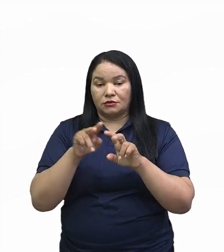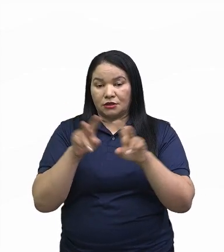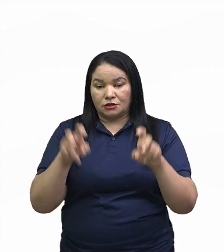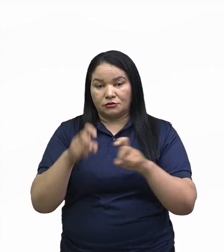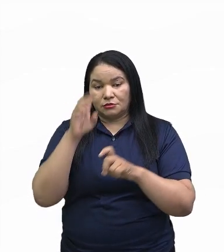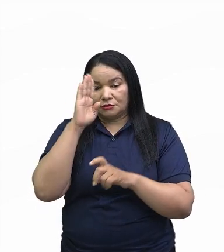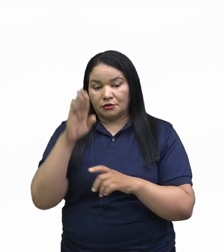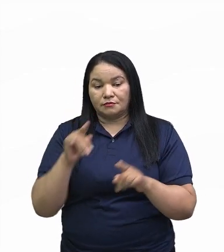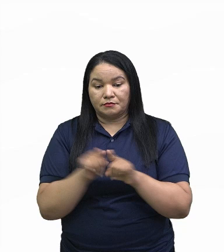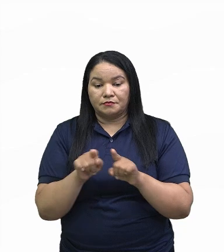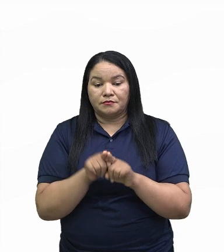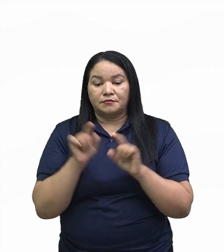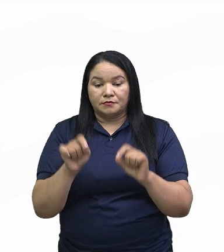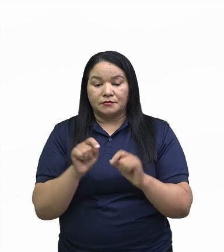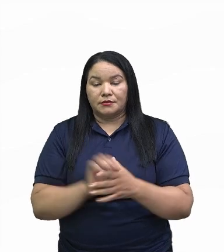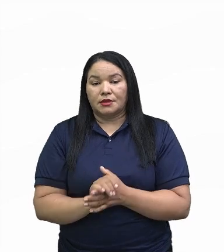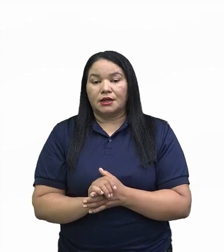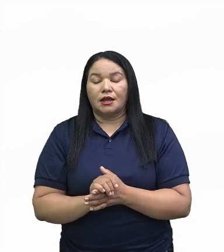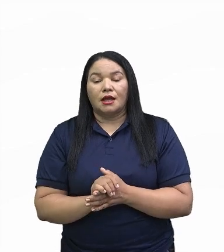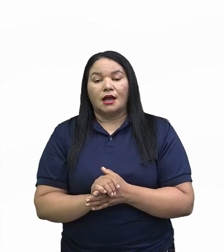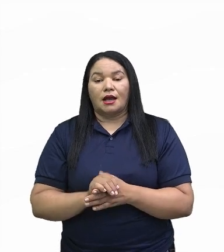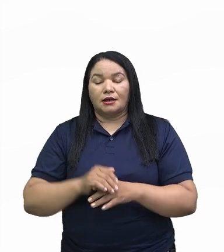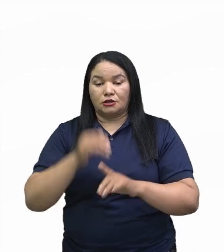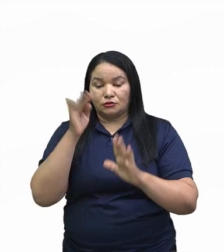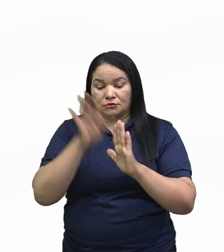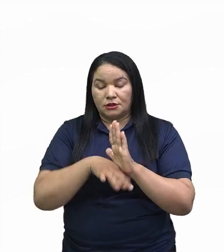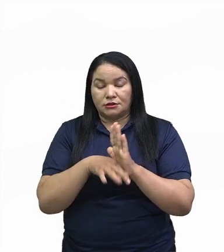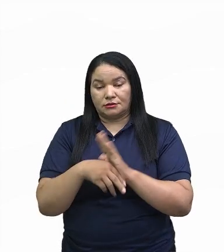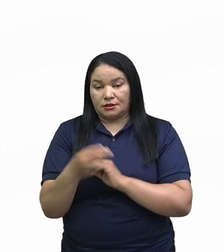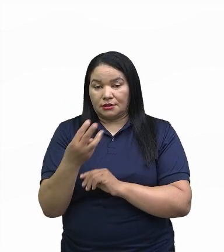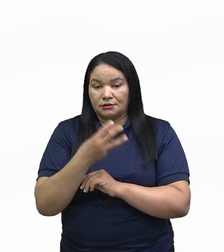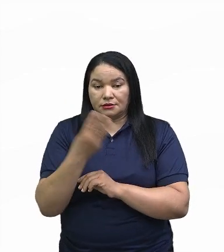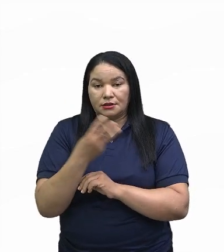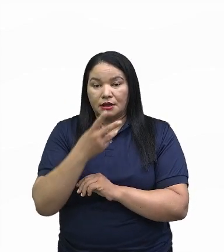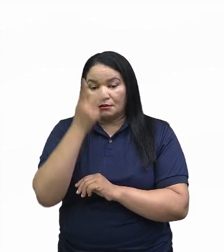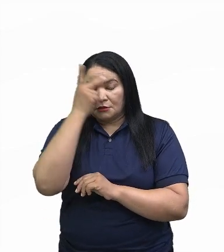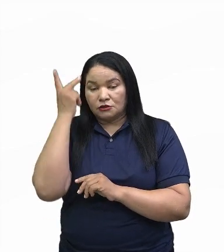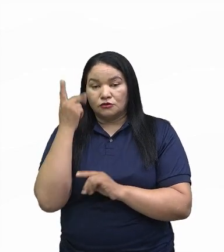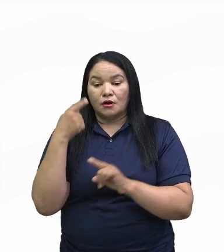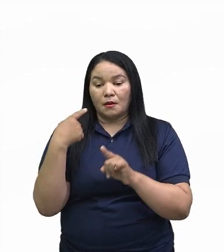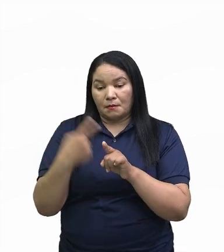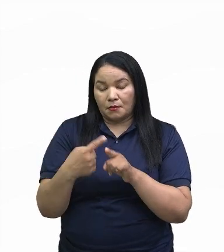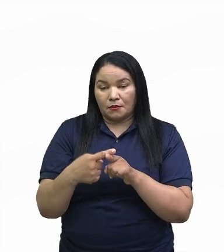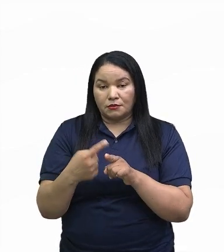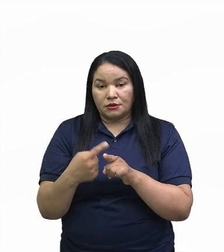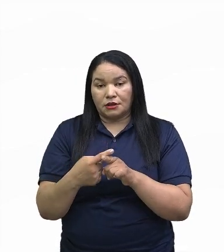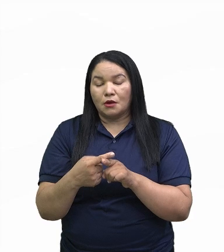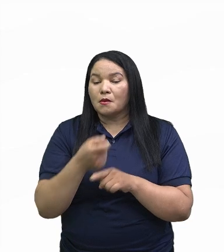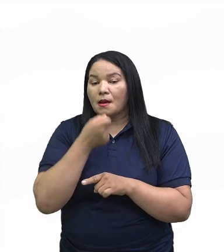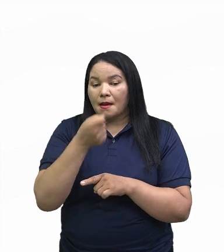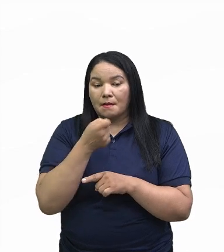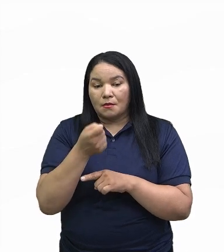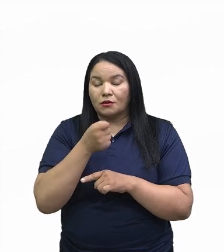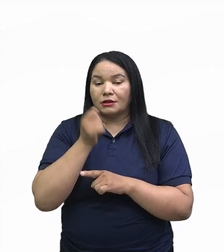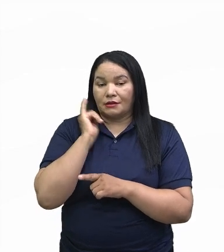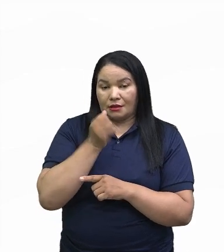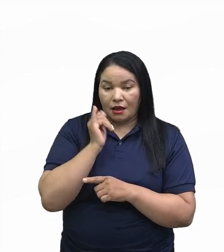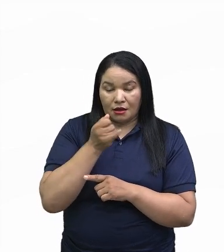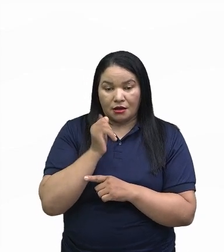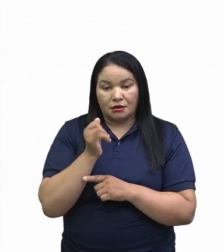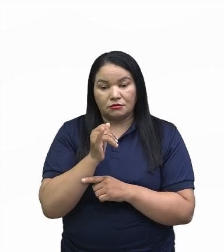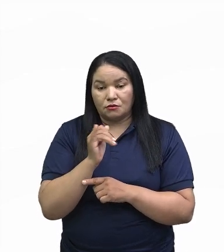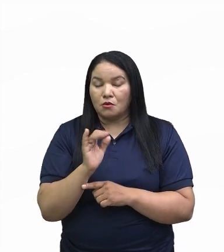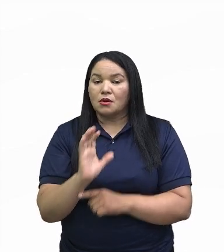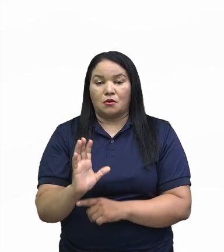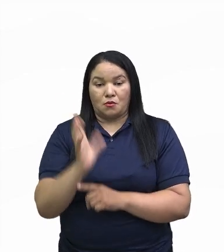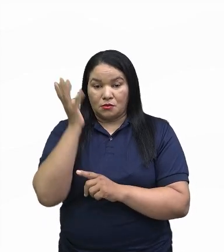é impessoal. O jornalista, o repórter, ele vai escrever em terceira pessoa, porque ele está narrando, ele está contando o que